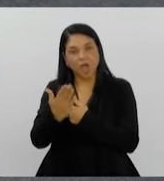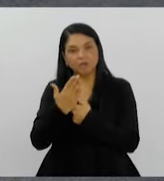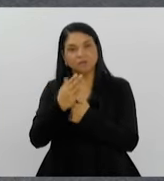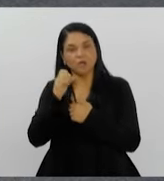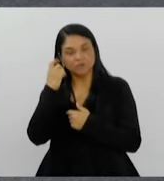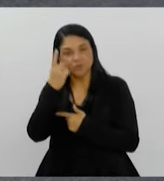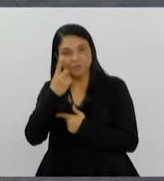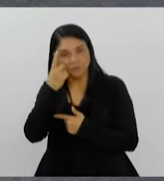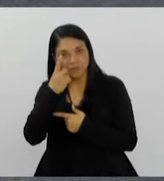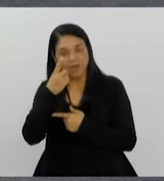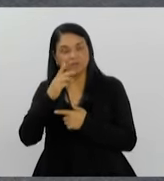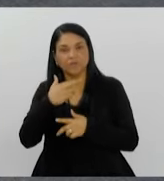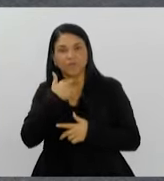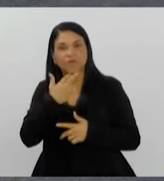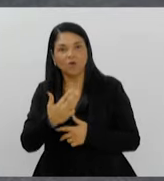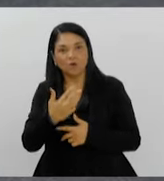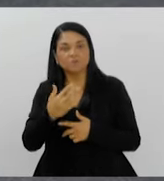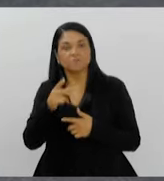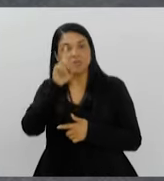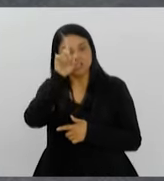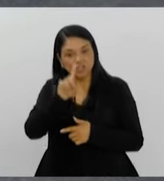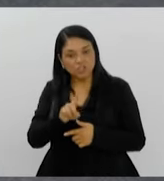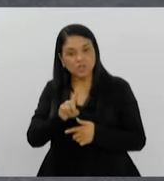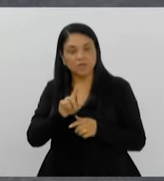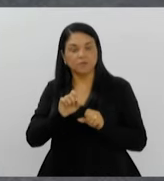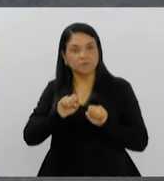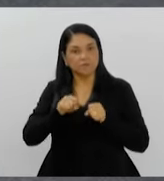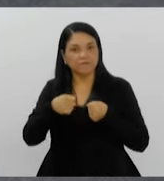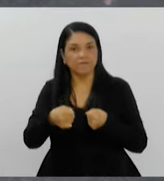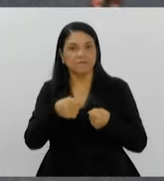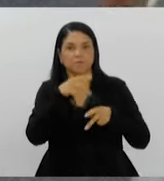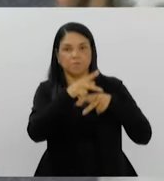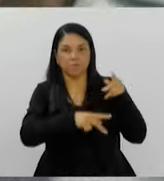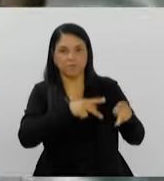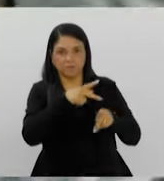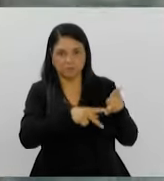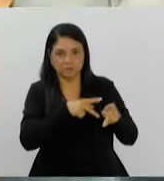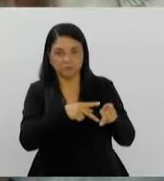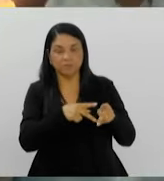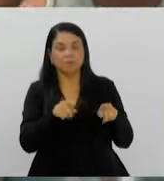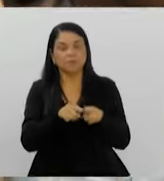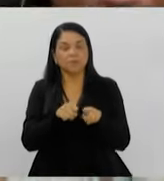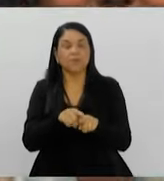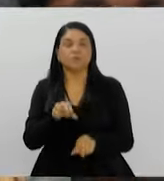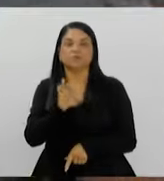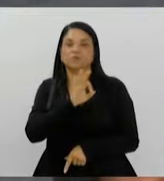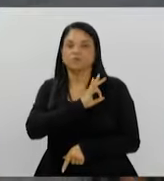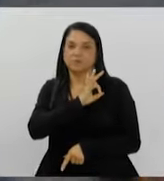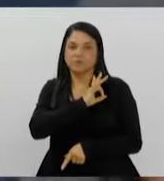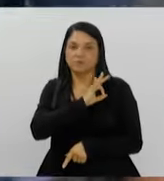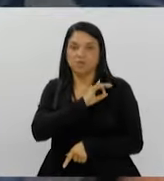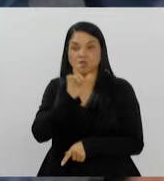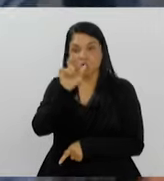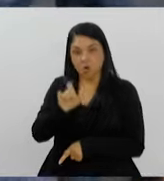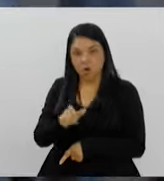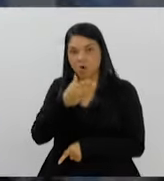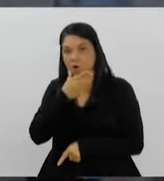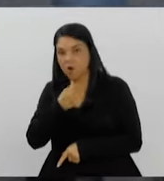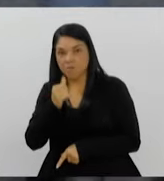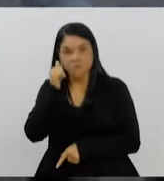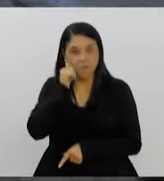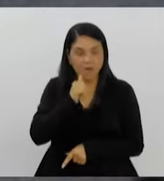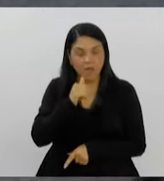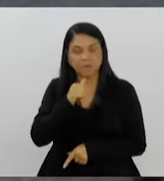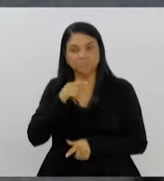realmente possamos fazer o direito da população e não somente da população mas dos policiais que são homens e mulheres estão sempre ali